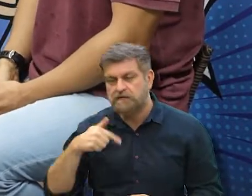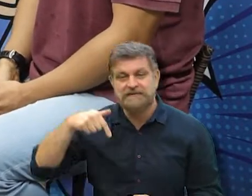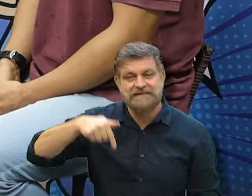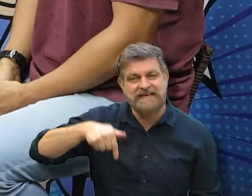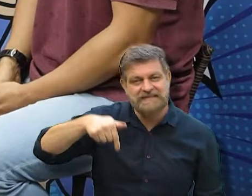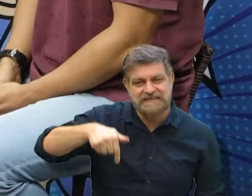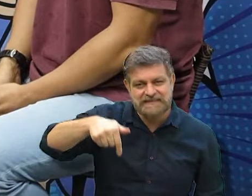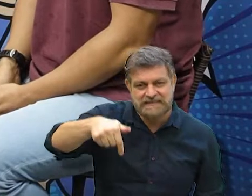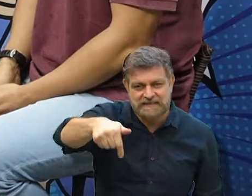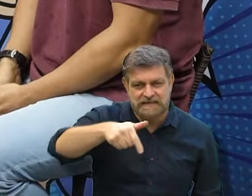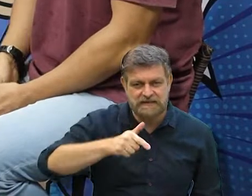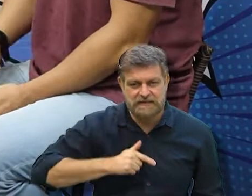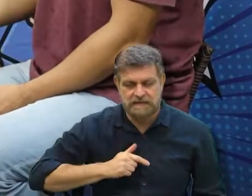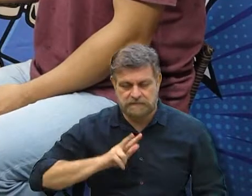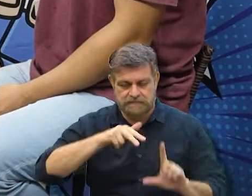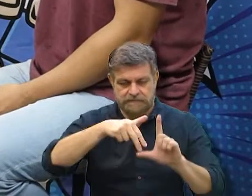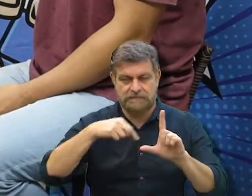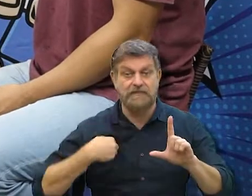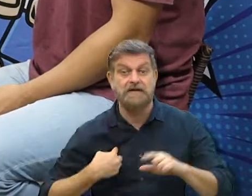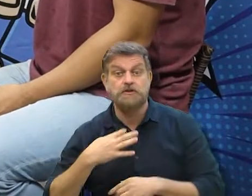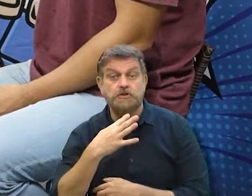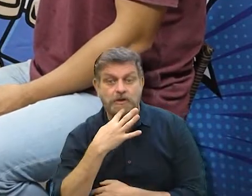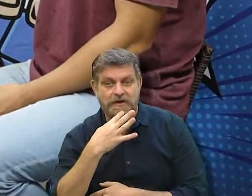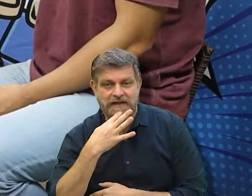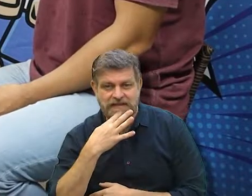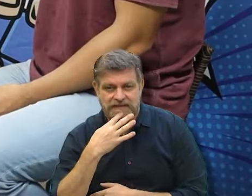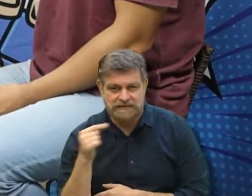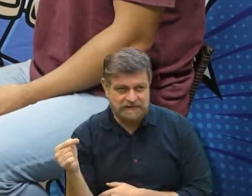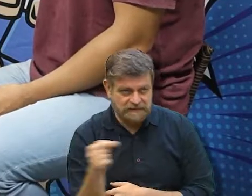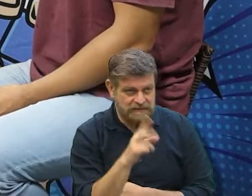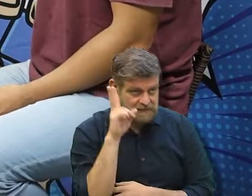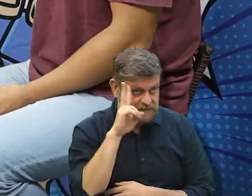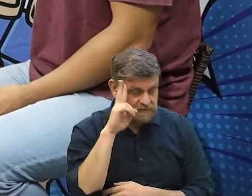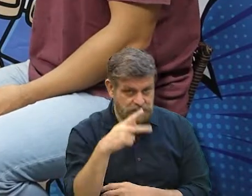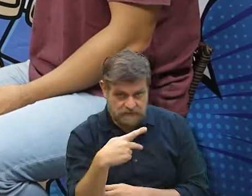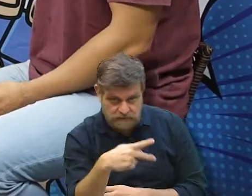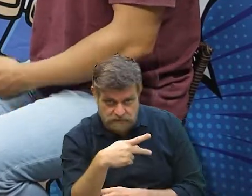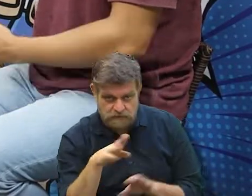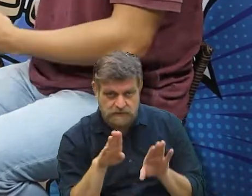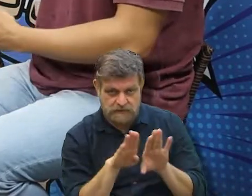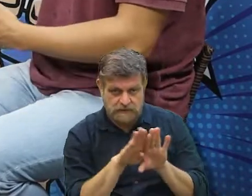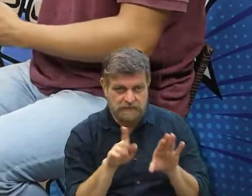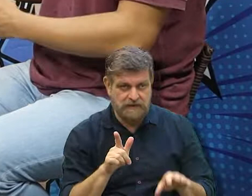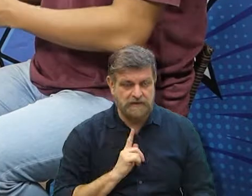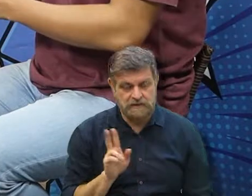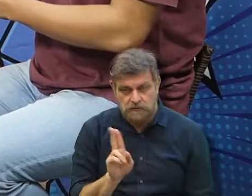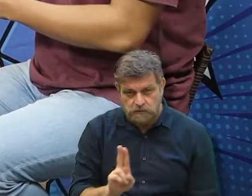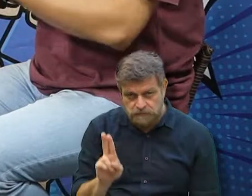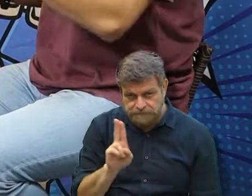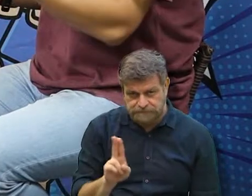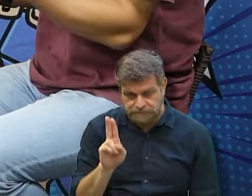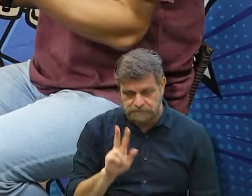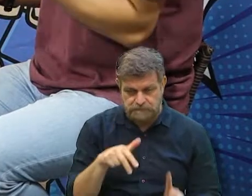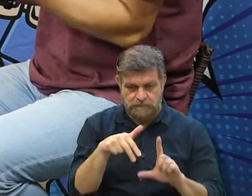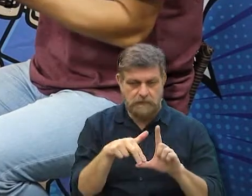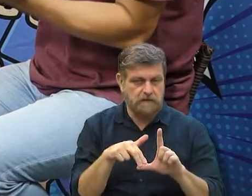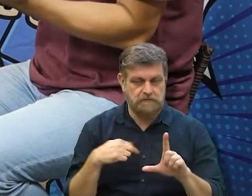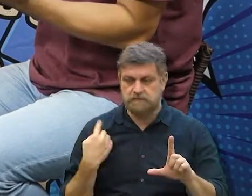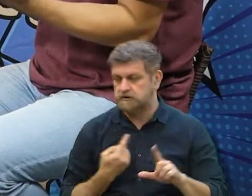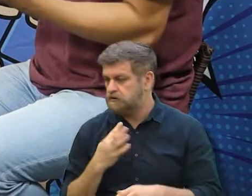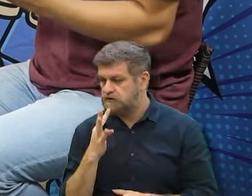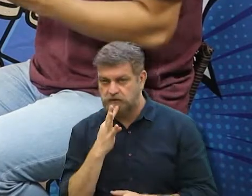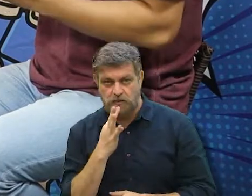Assisti, imperdível. E assim como na história Cidade Invisível, no seriado, né, e no livro